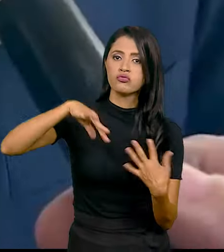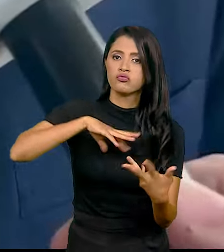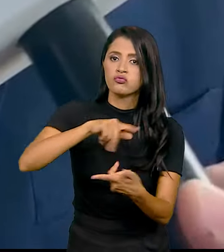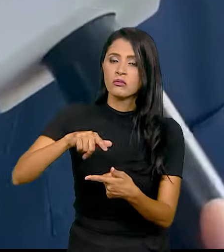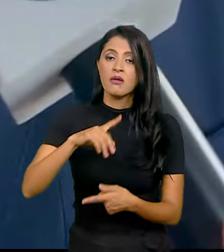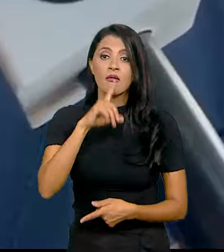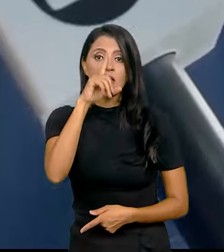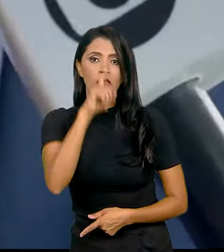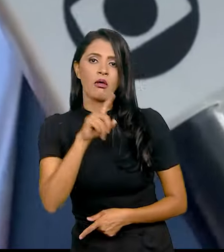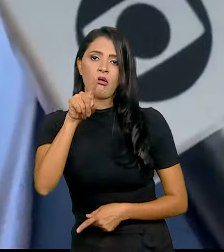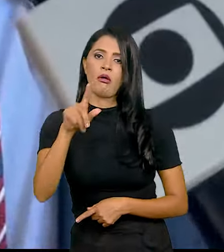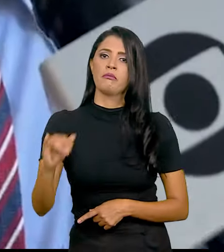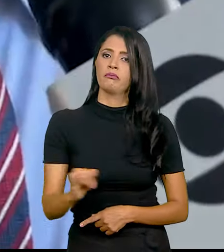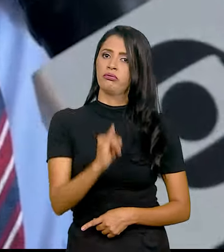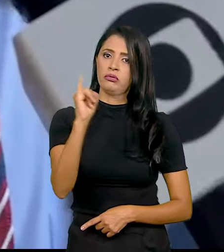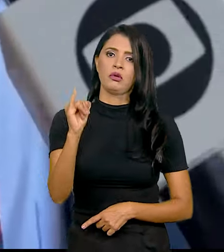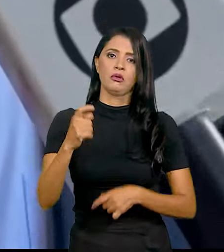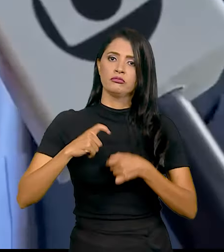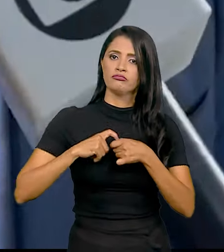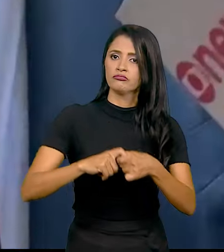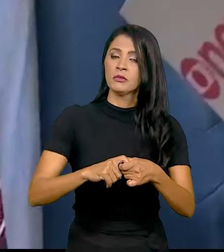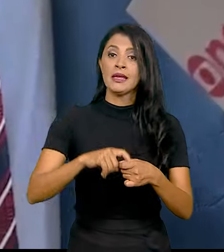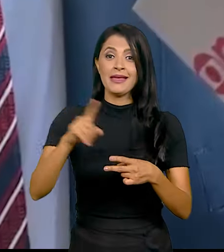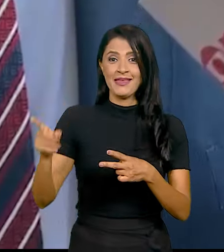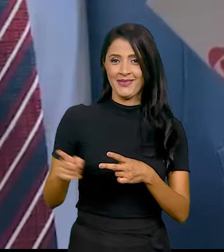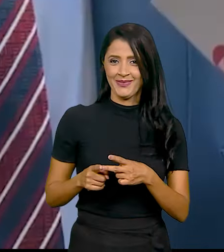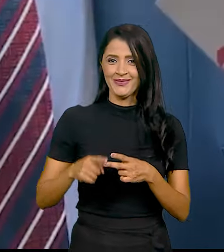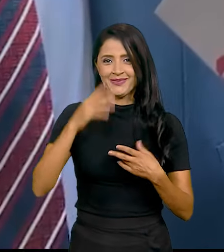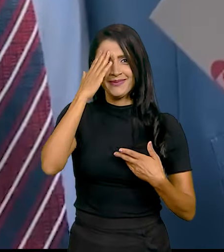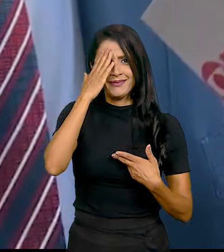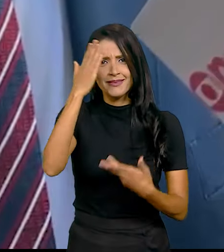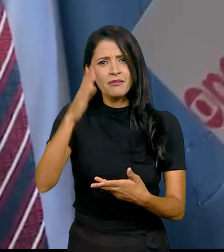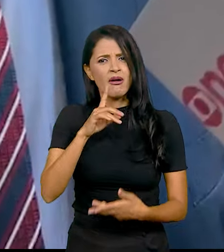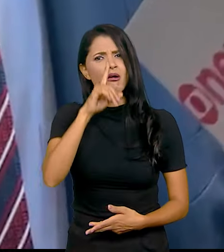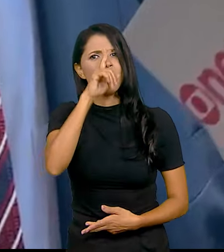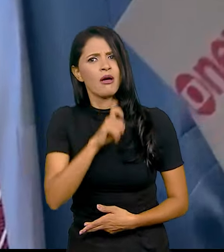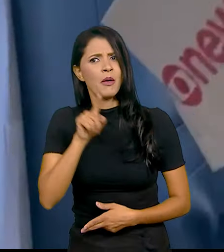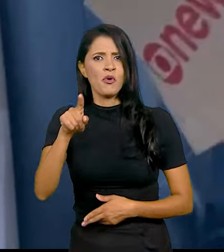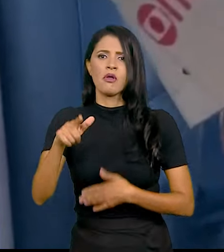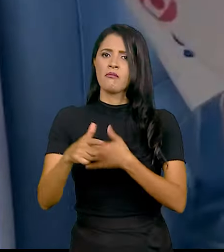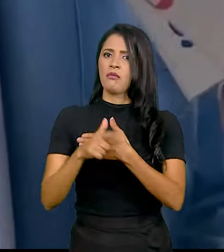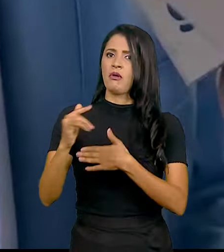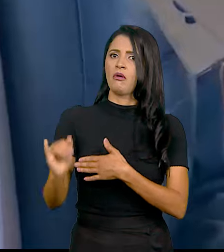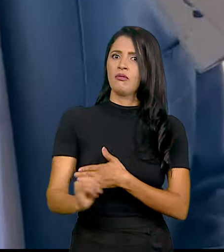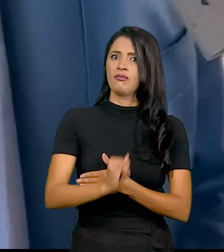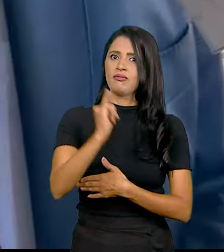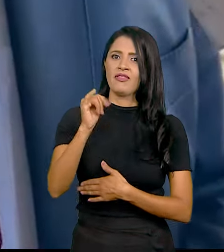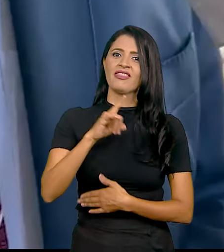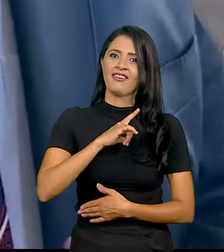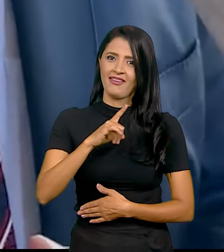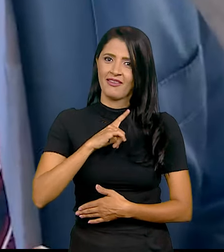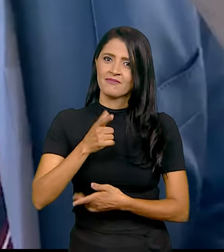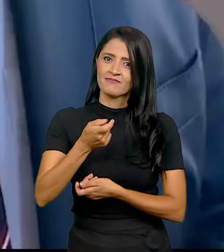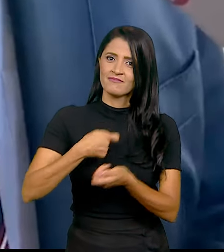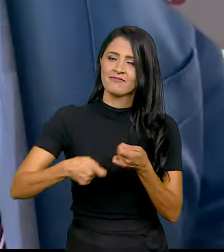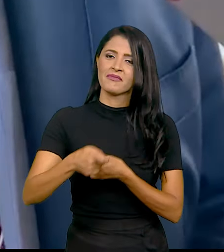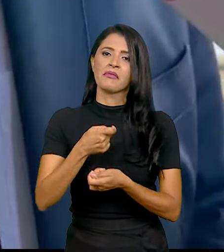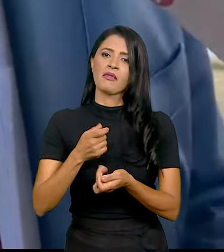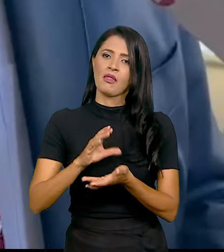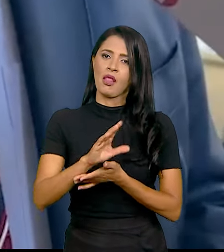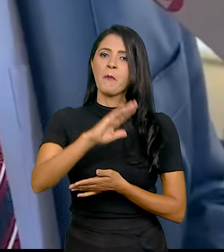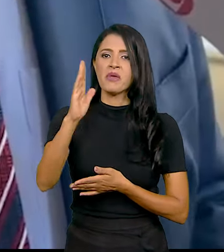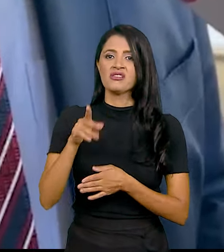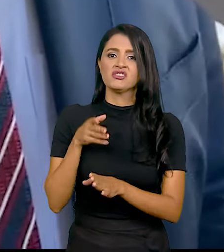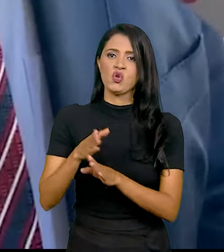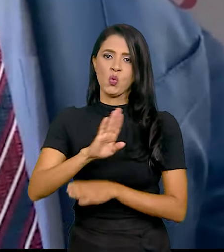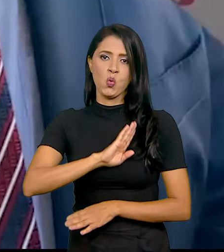Mundial e o Catar é um parceiro importante. A segunda coisa é de agradecimento ao Catar, porque o Catar teve um papel importante